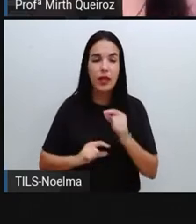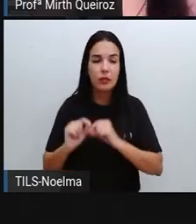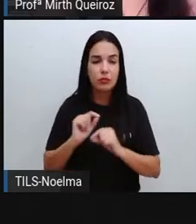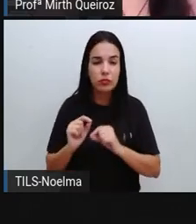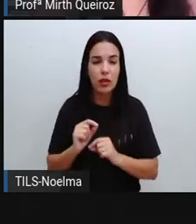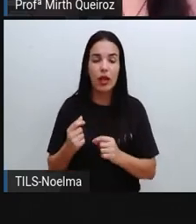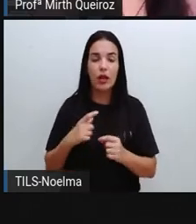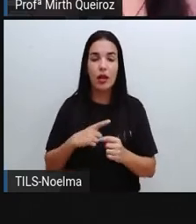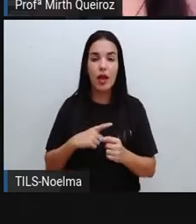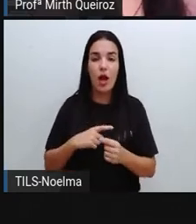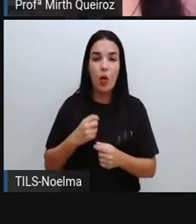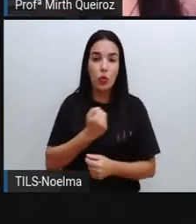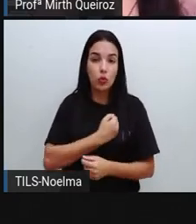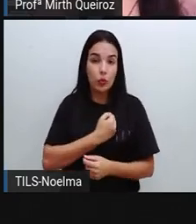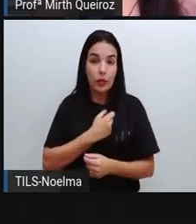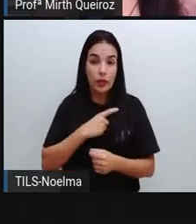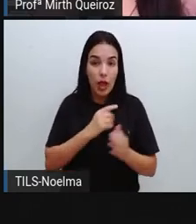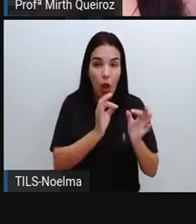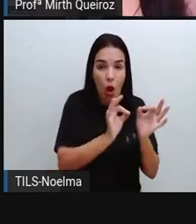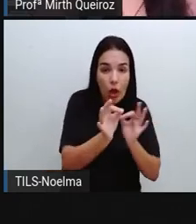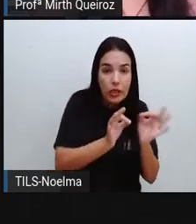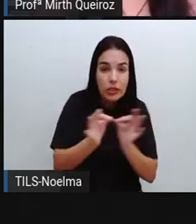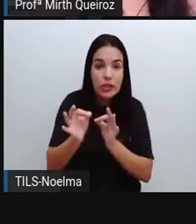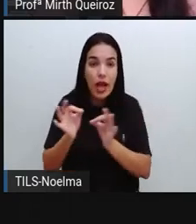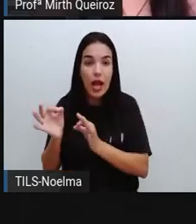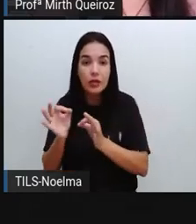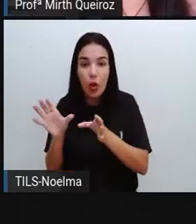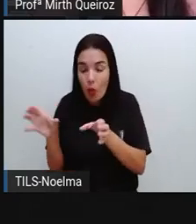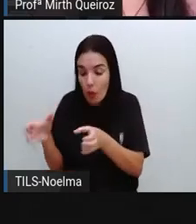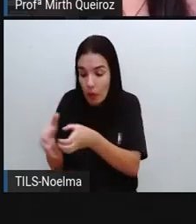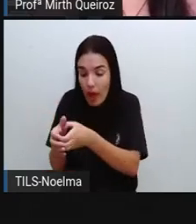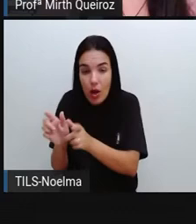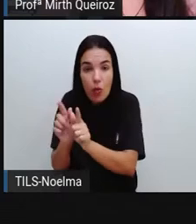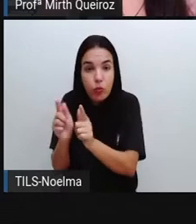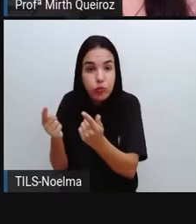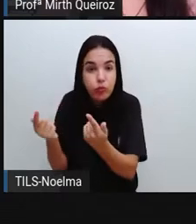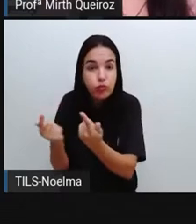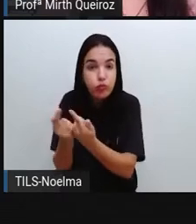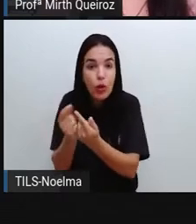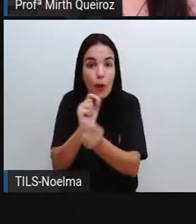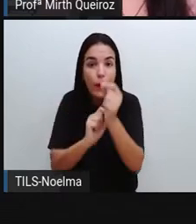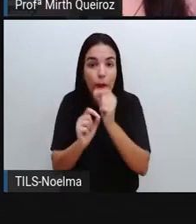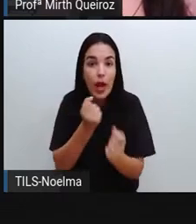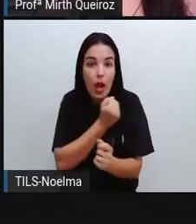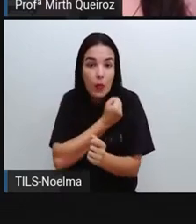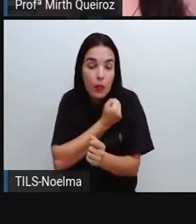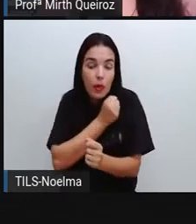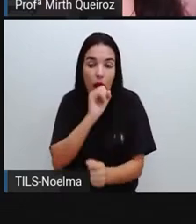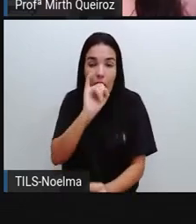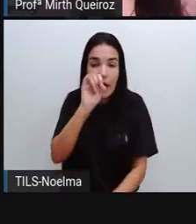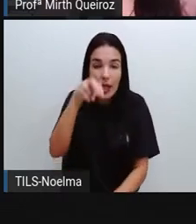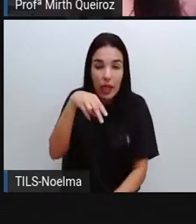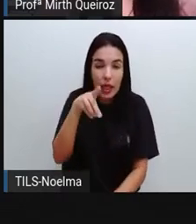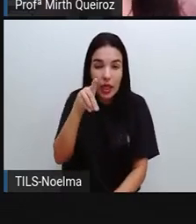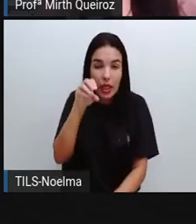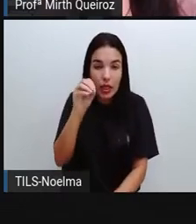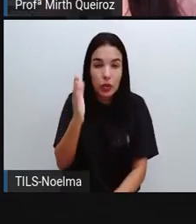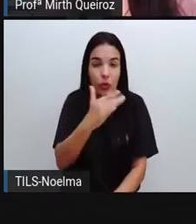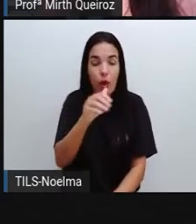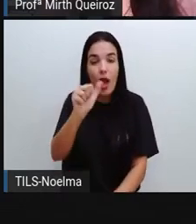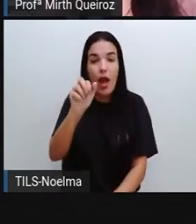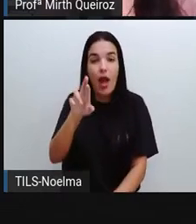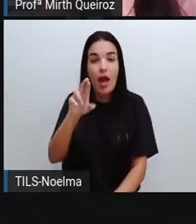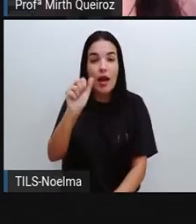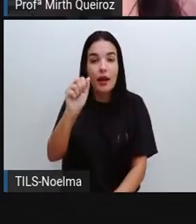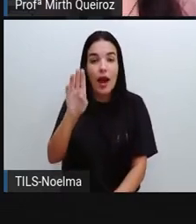decimal nesse sistema os números eles são organizados Com base no agrupamento de algarismos indo-arábicos